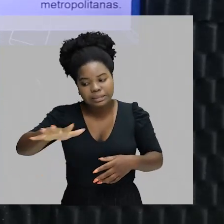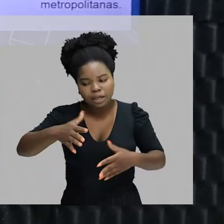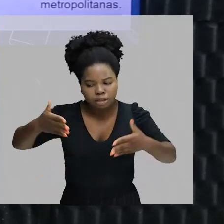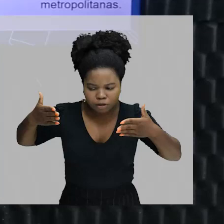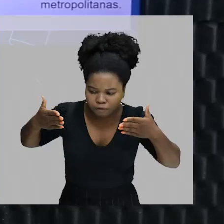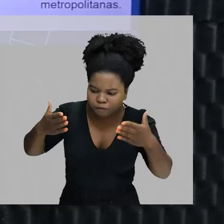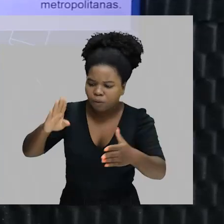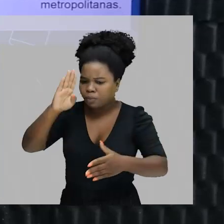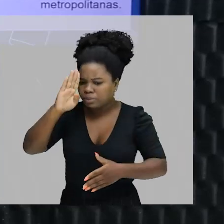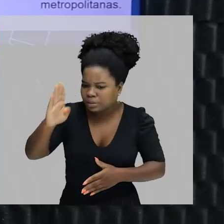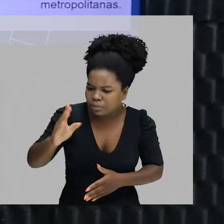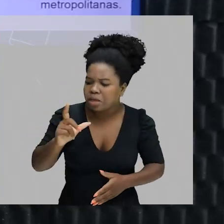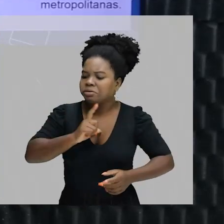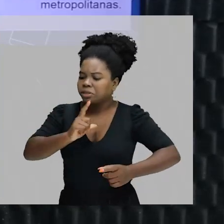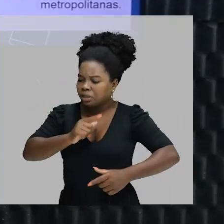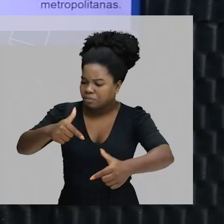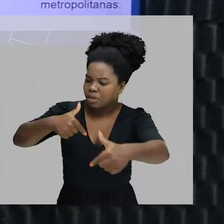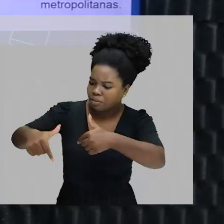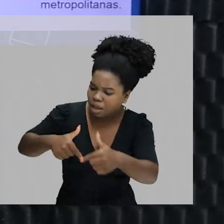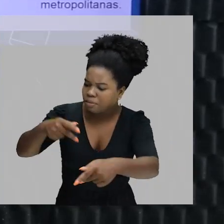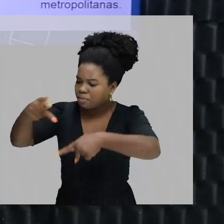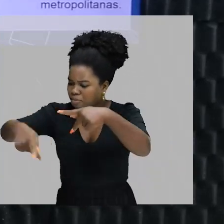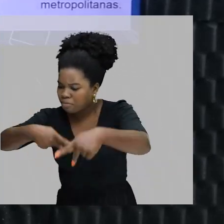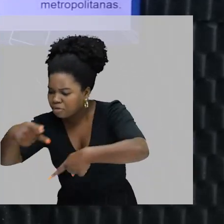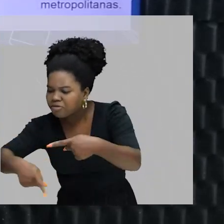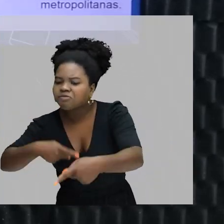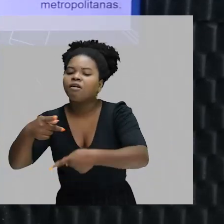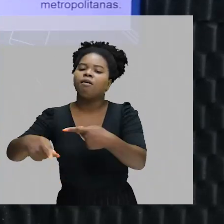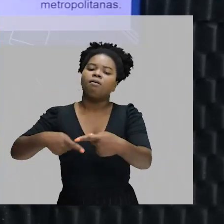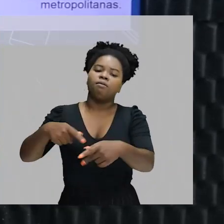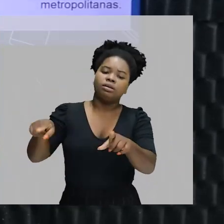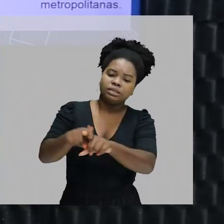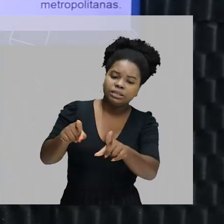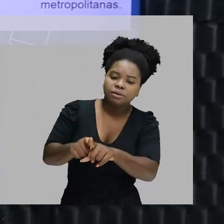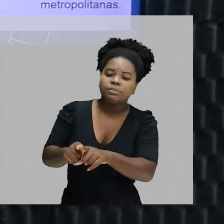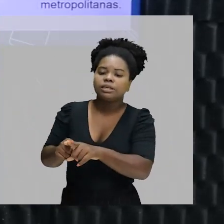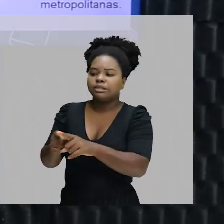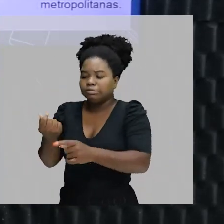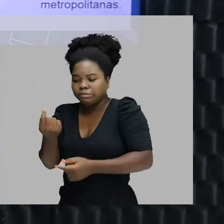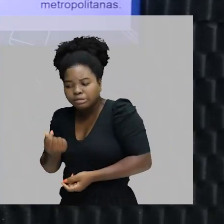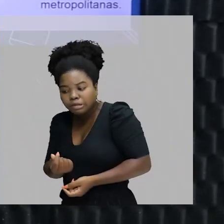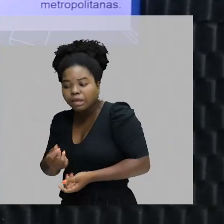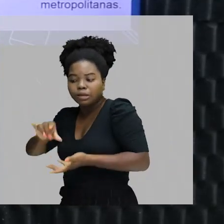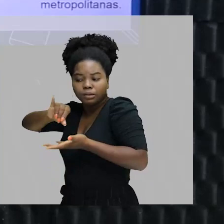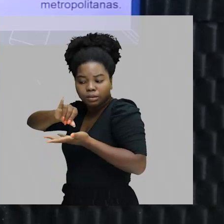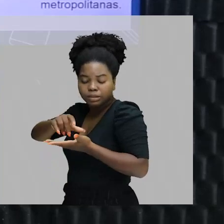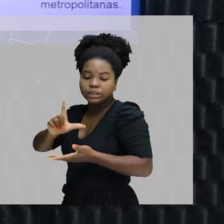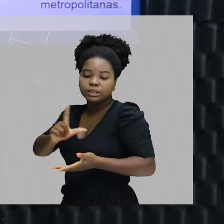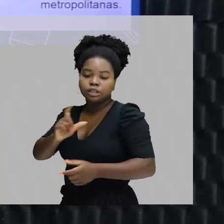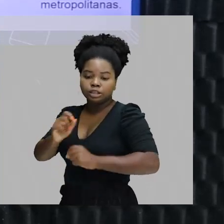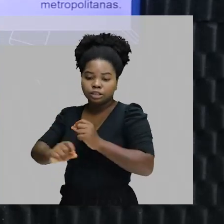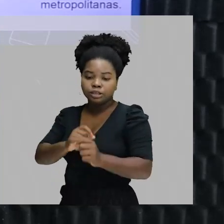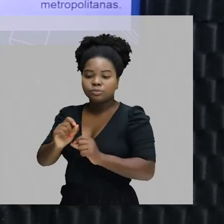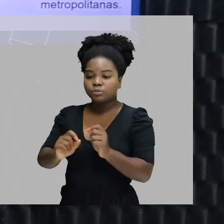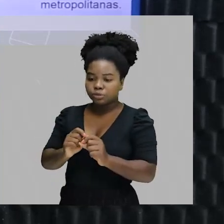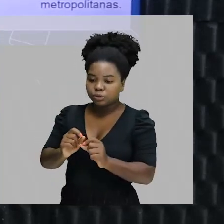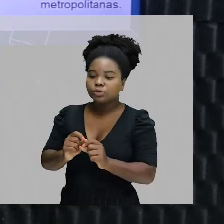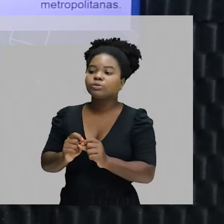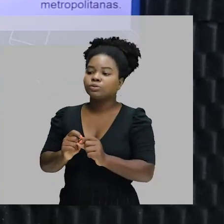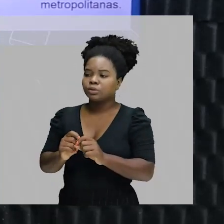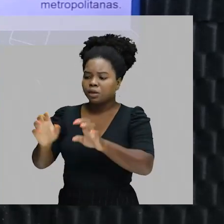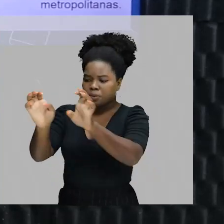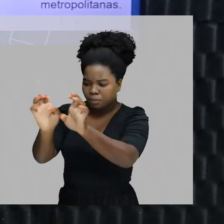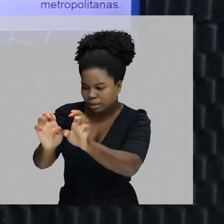circulação de capital, de pessoas, né, circulação de dinheiro, nós vamos ter uma maior infraestrutura, os serviços vão